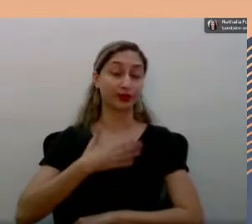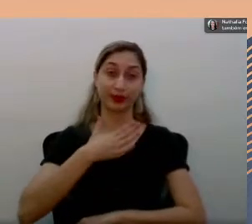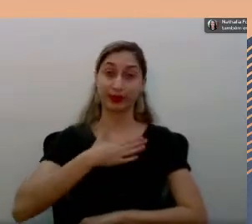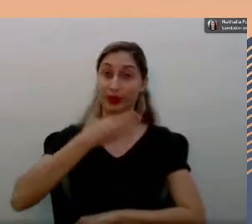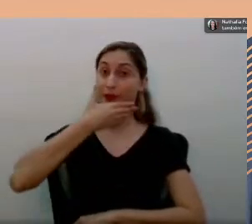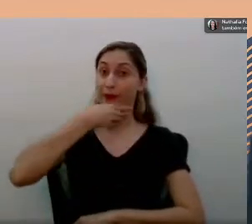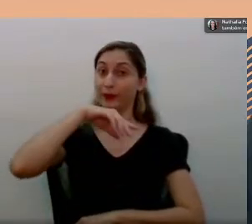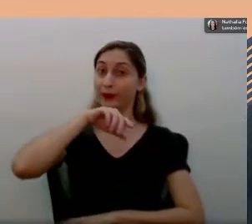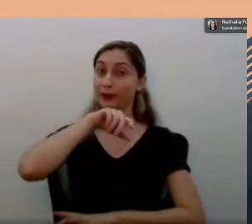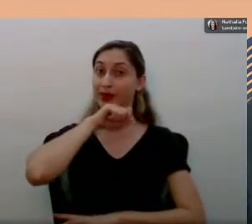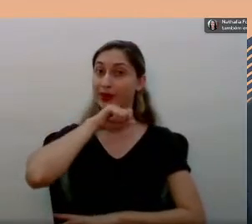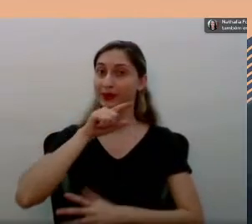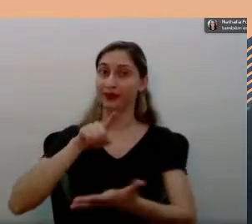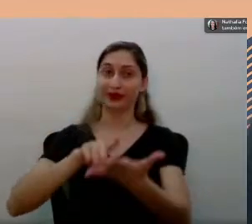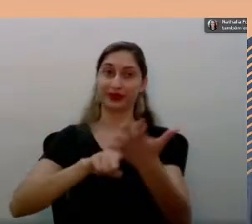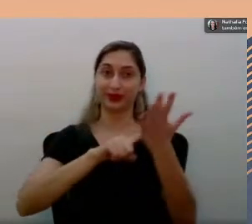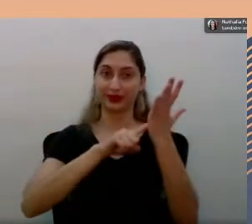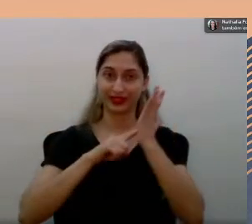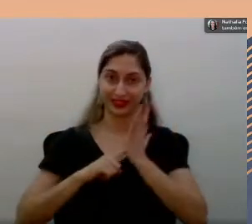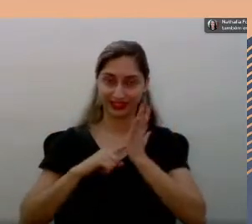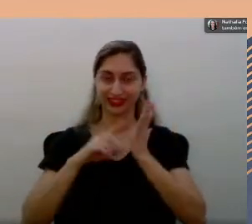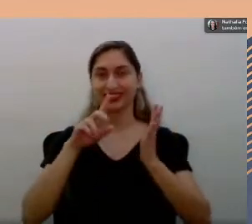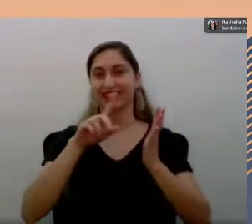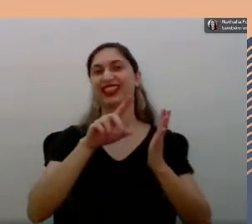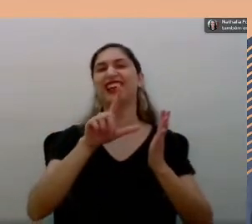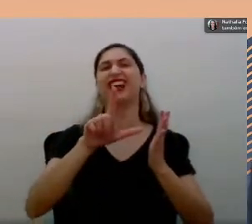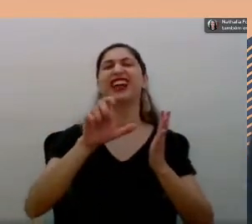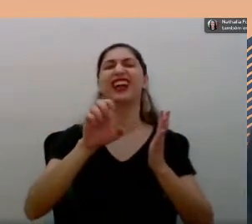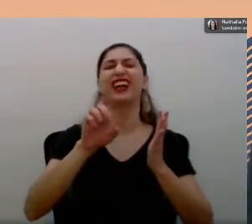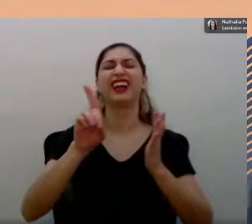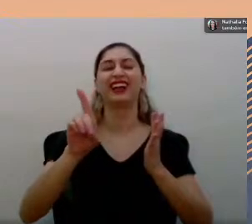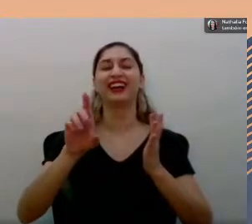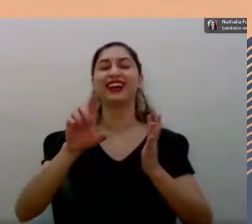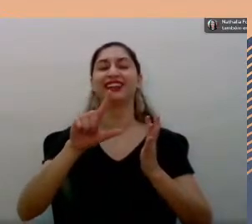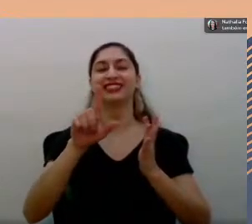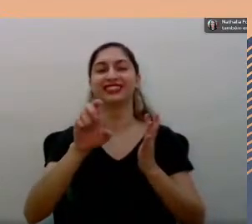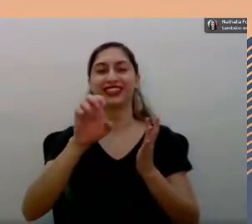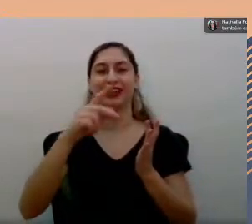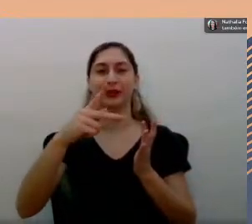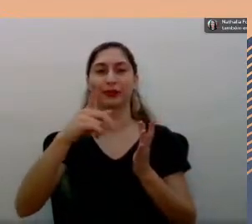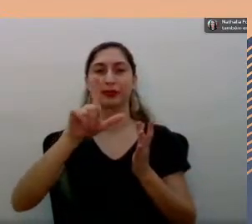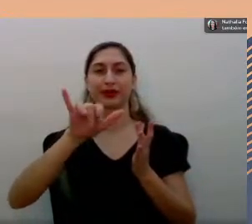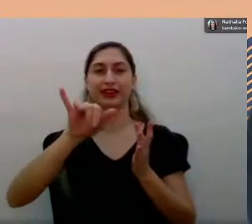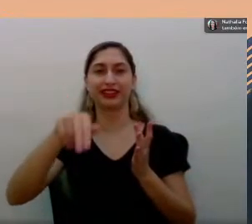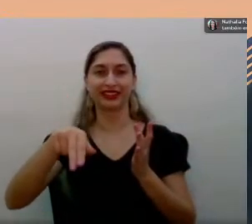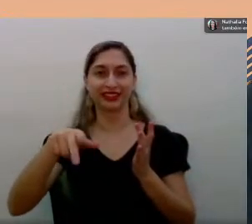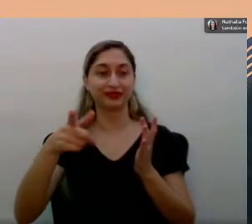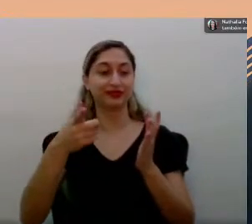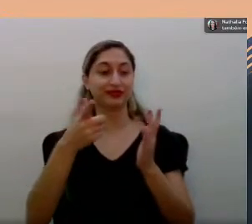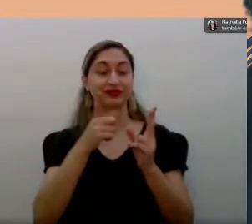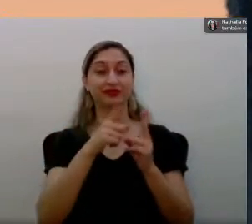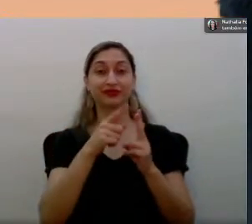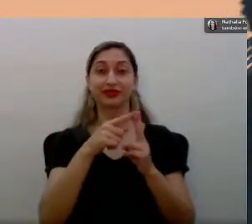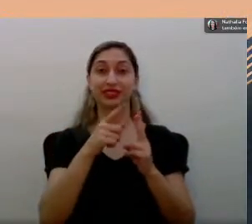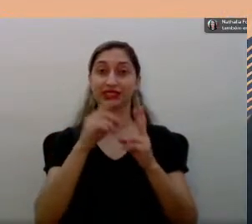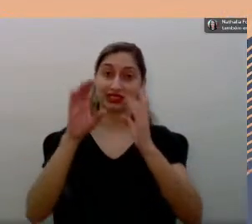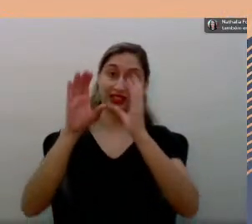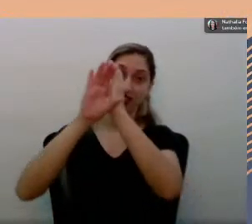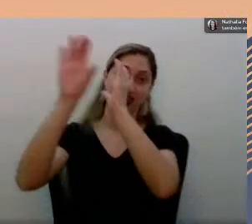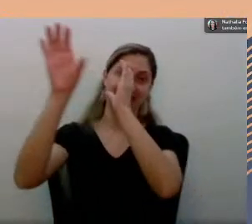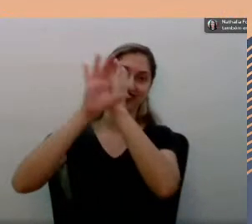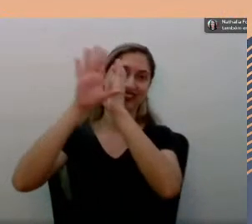duas coisas a primeira foi o LED zep e a segunda gastronomia as duas sem saber né A